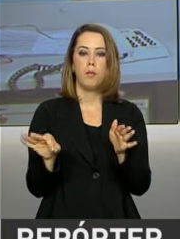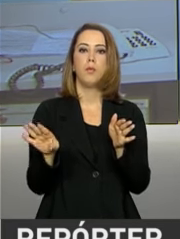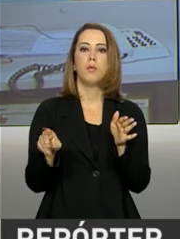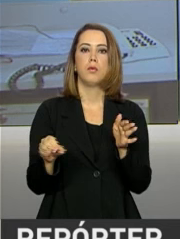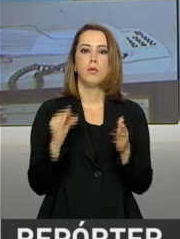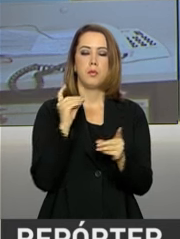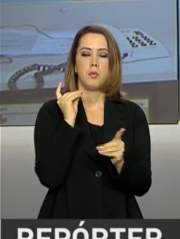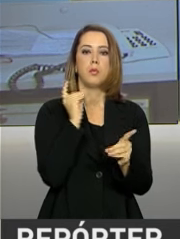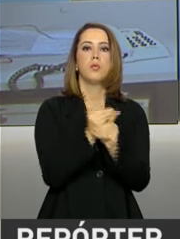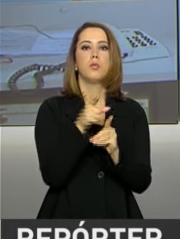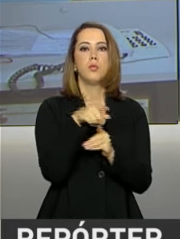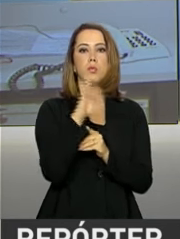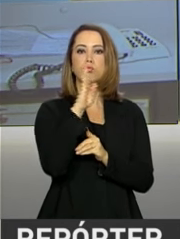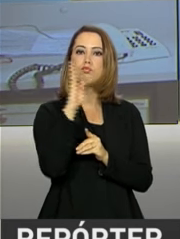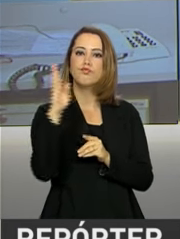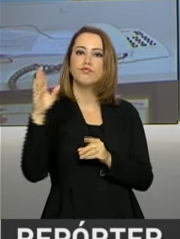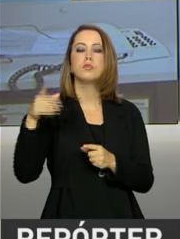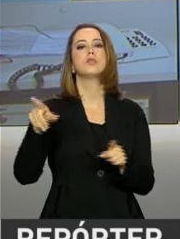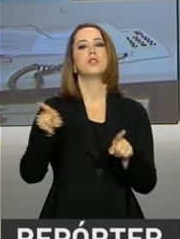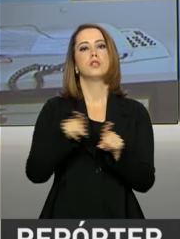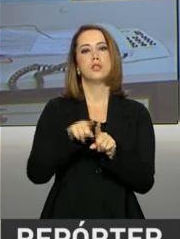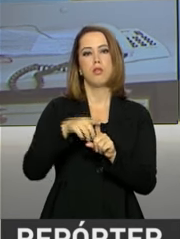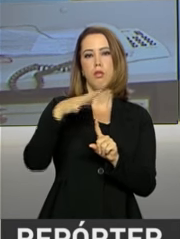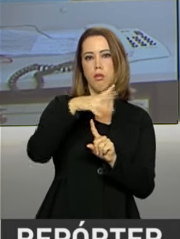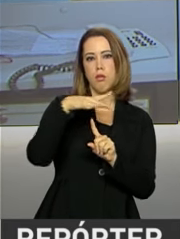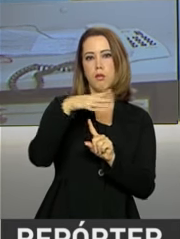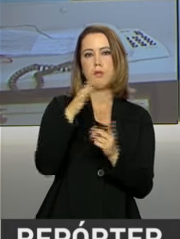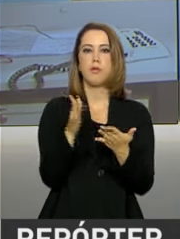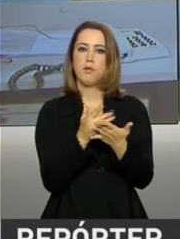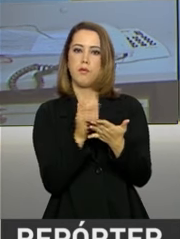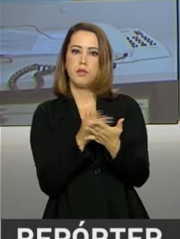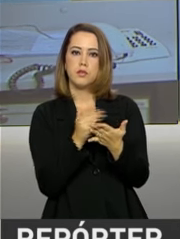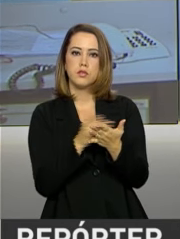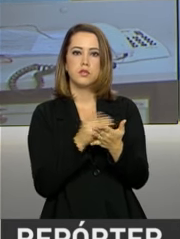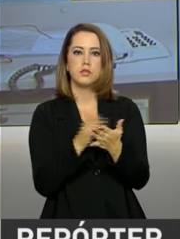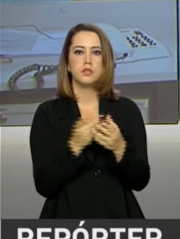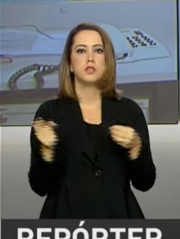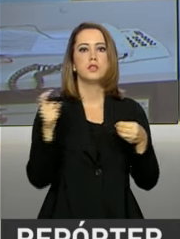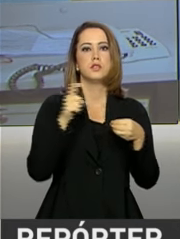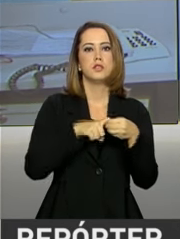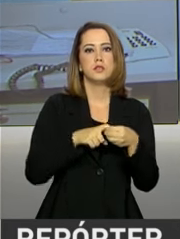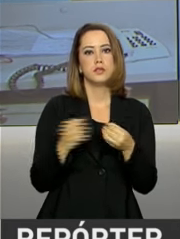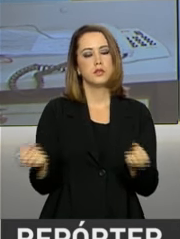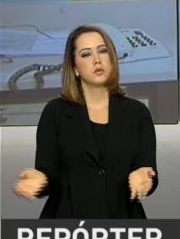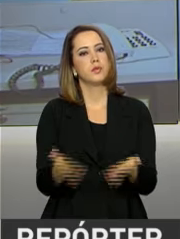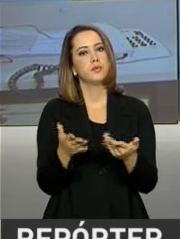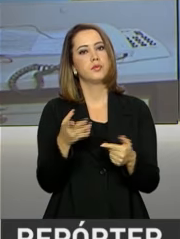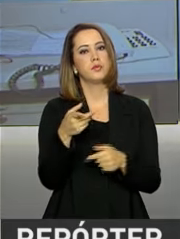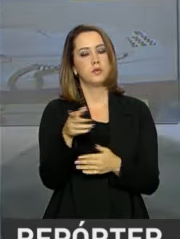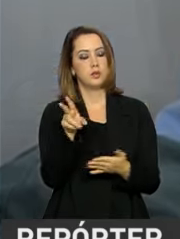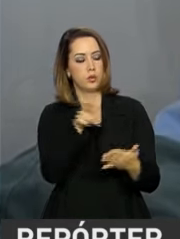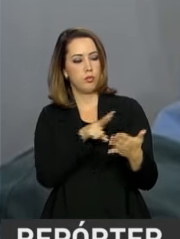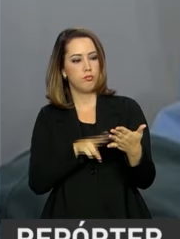ainda em feiras de livros. Um mundo voltado para conquistar e formar novos leitores.